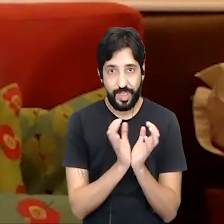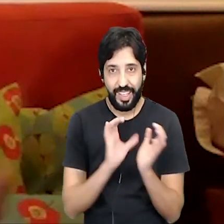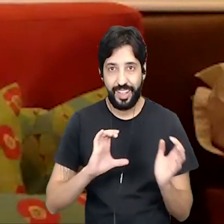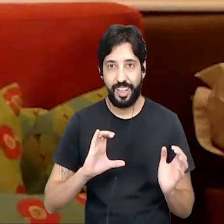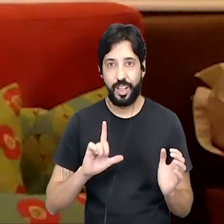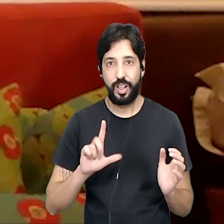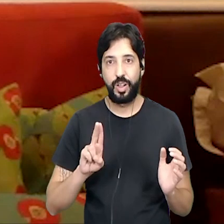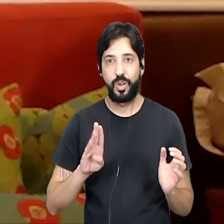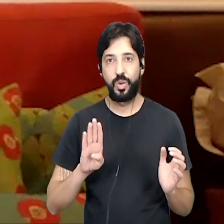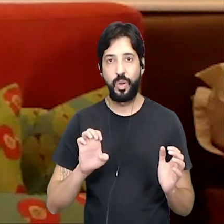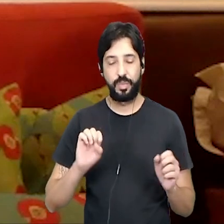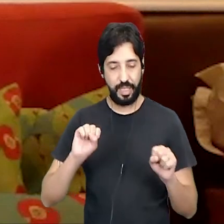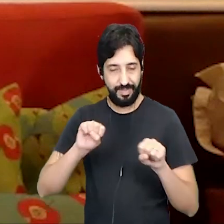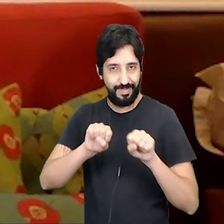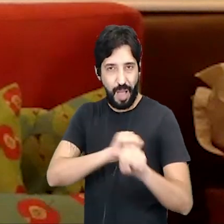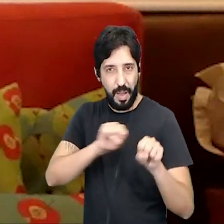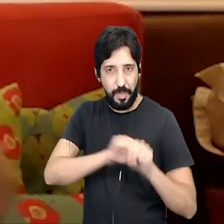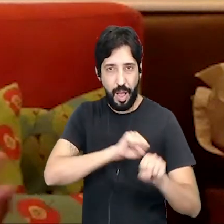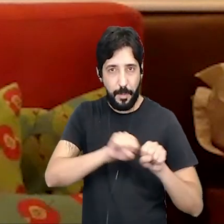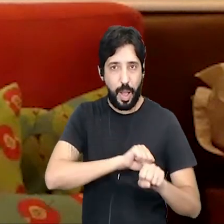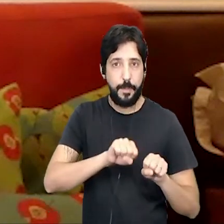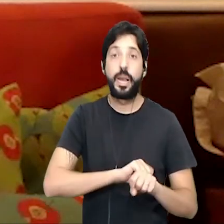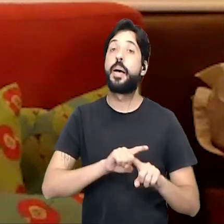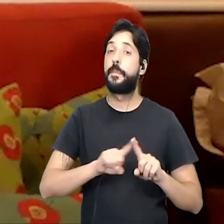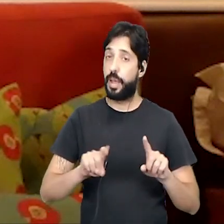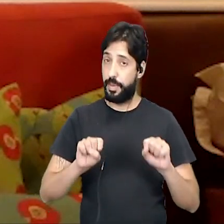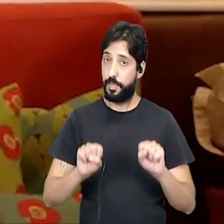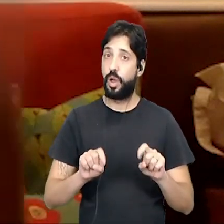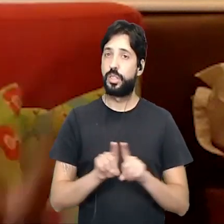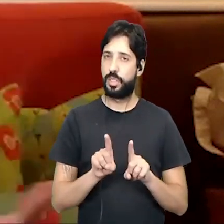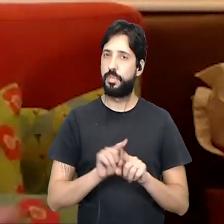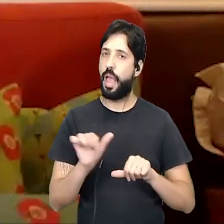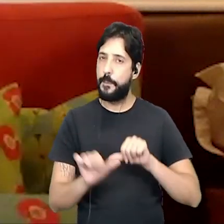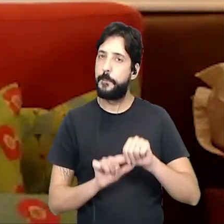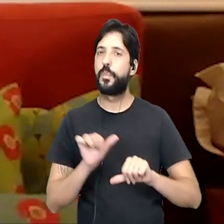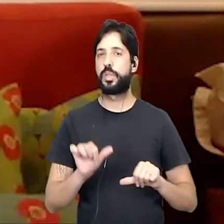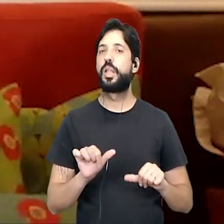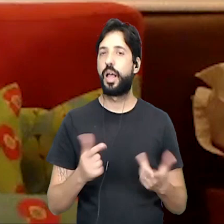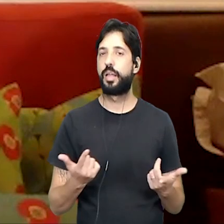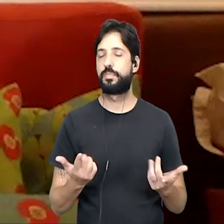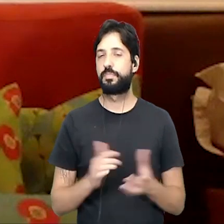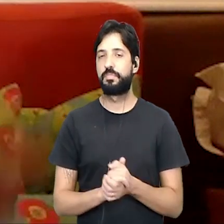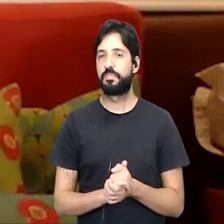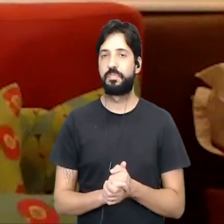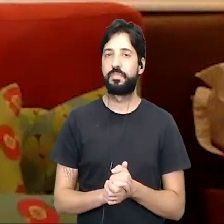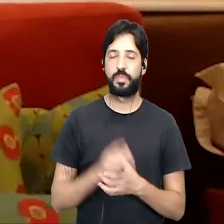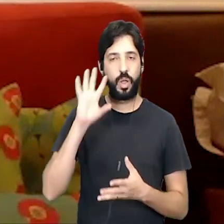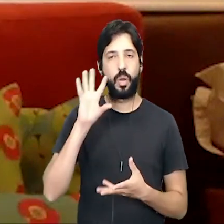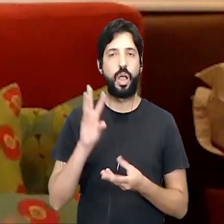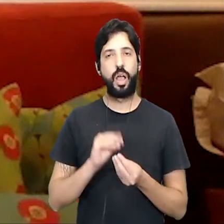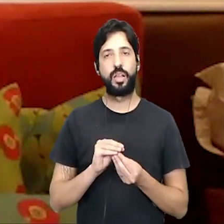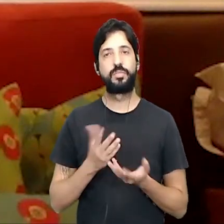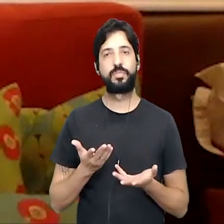estamos aí sob essa forma de clube, de destruidores, mas também podemos ser de outra